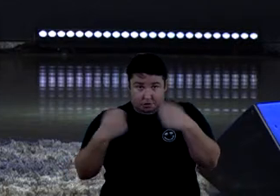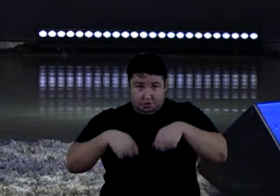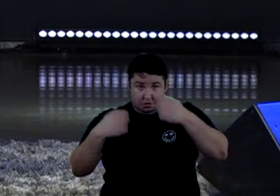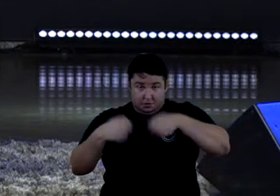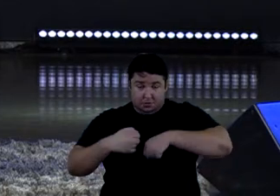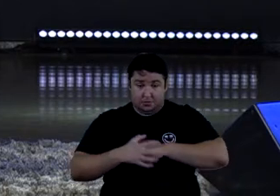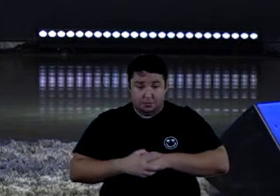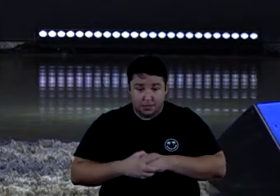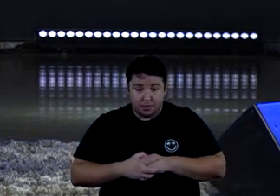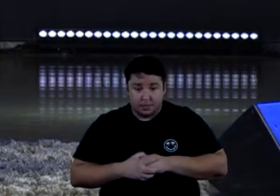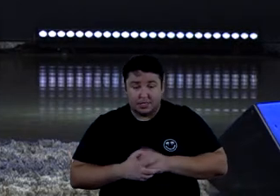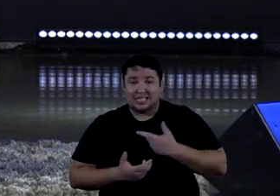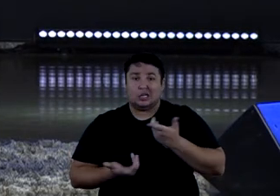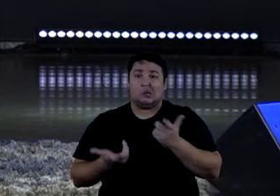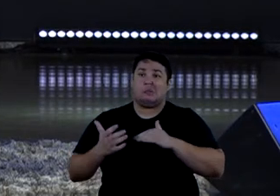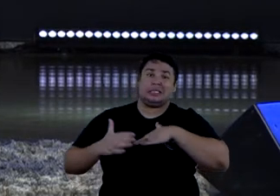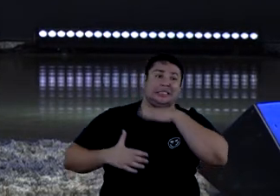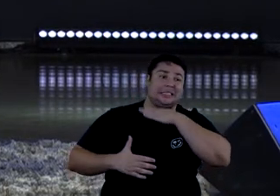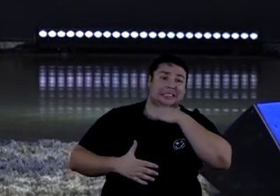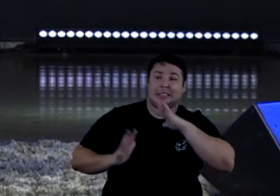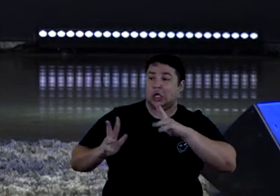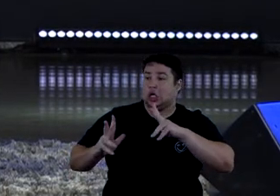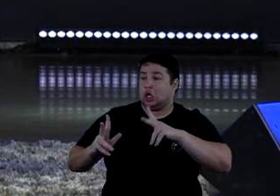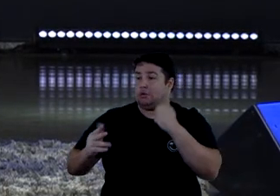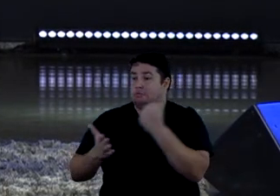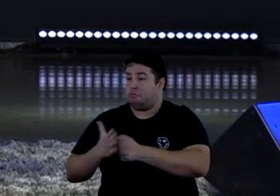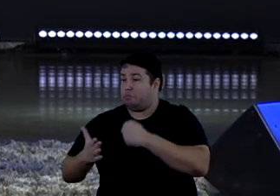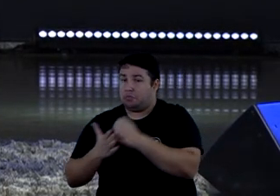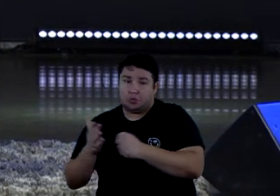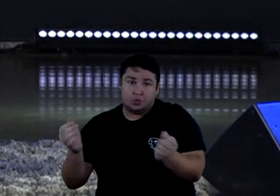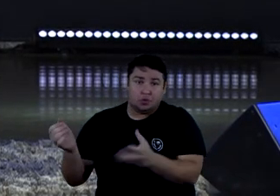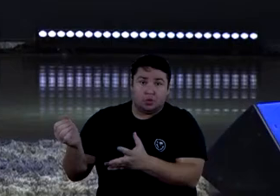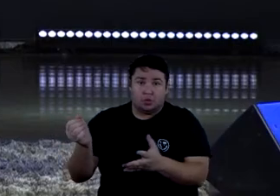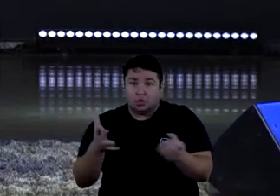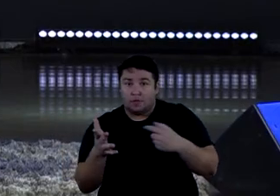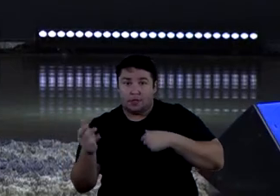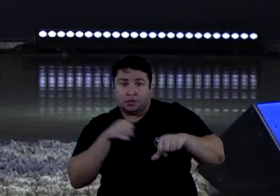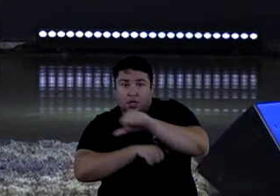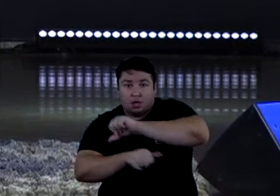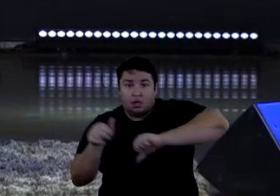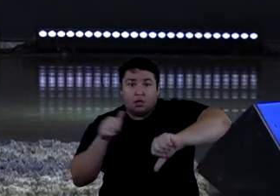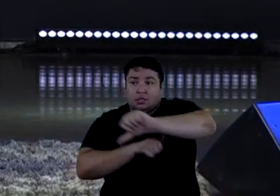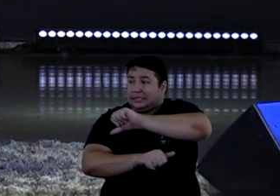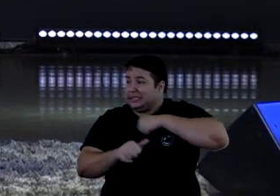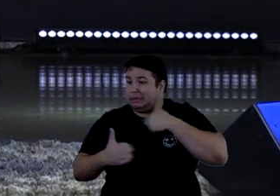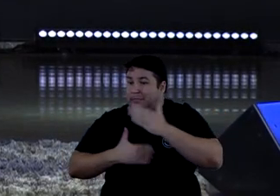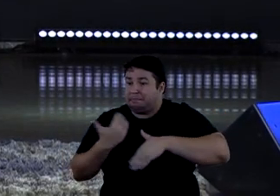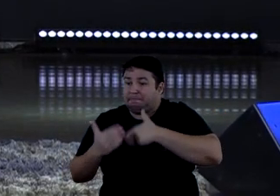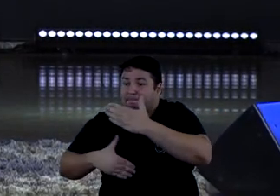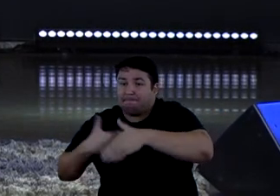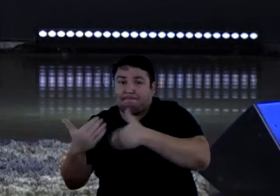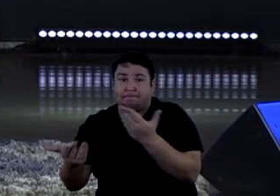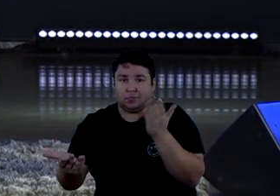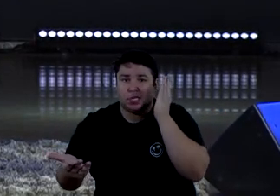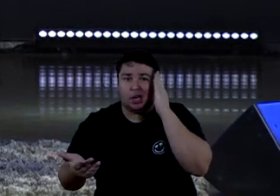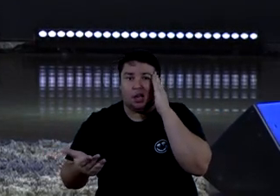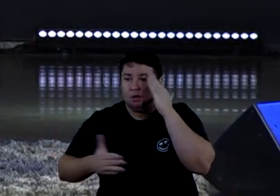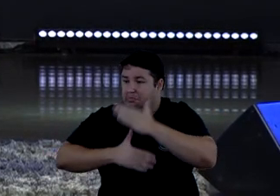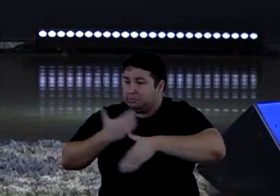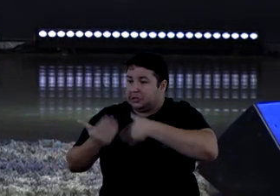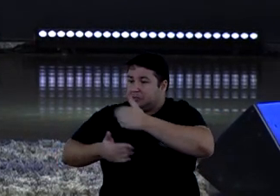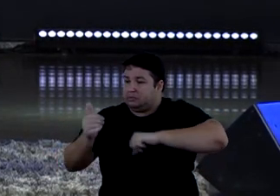Eu não posso ficar entrando em crise toda luta nova que vem. Eu estou sendo transformado, eu estou passando por transformação. O processo